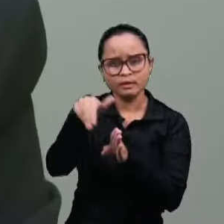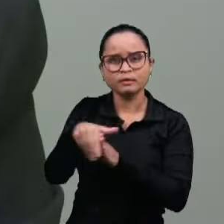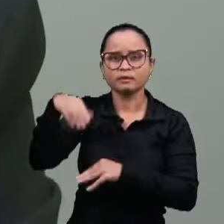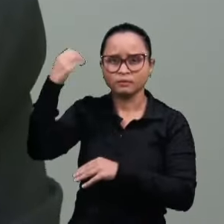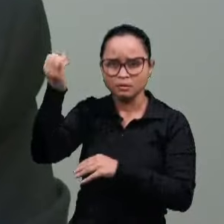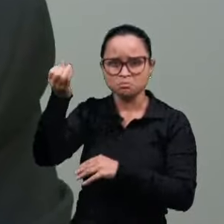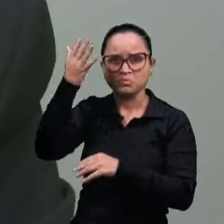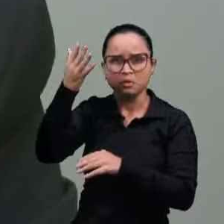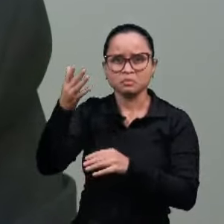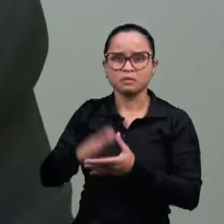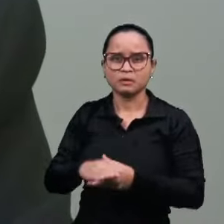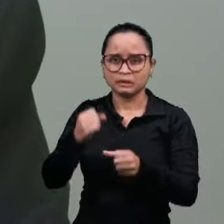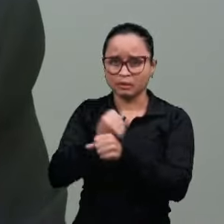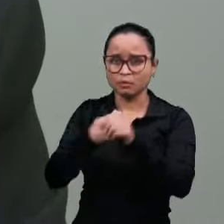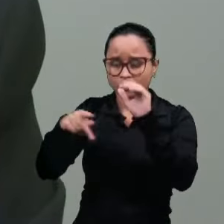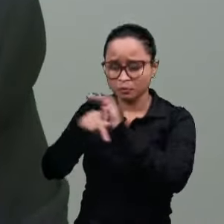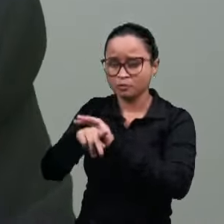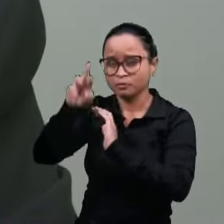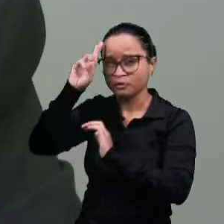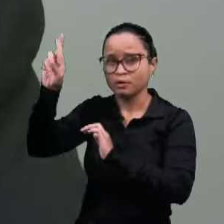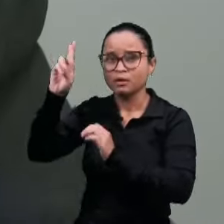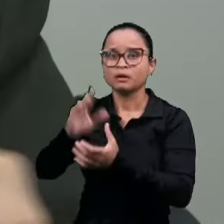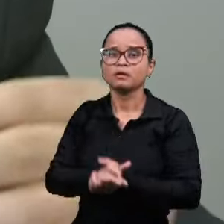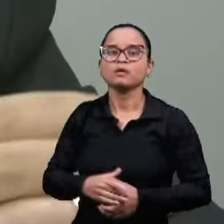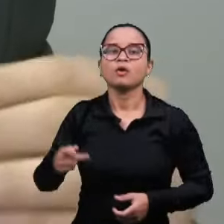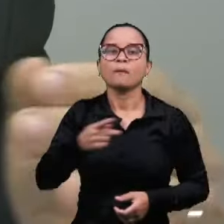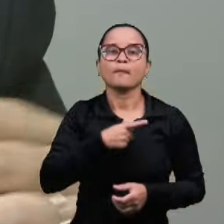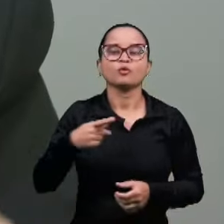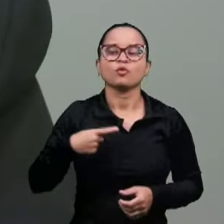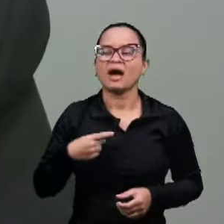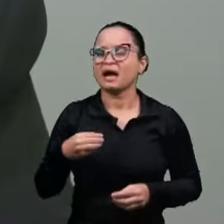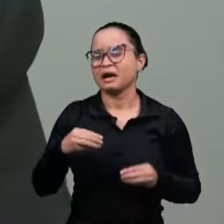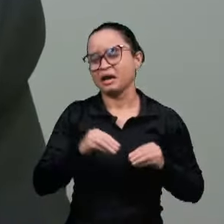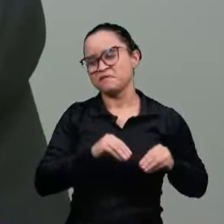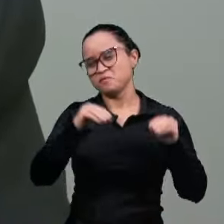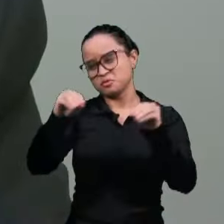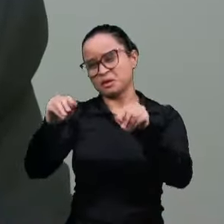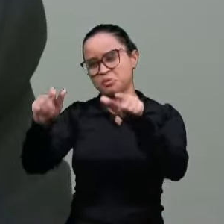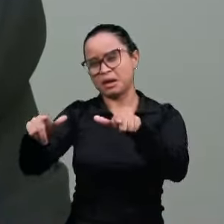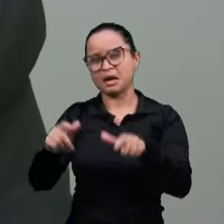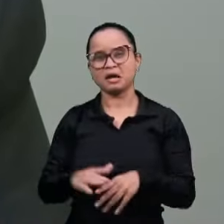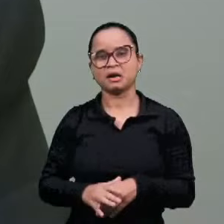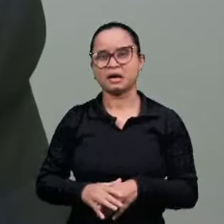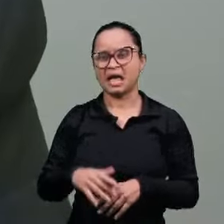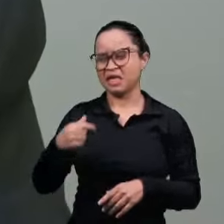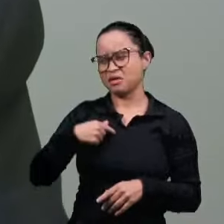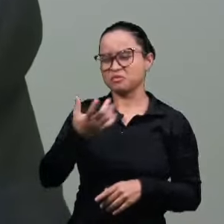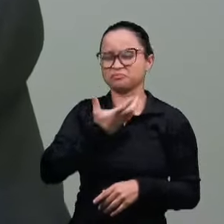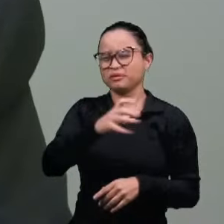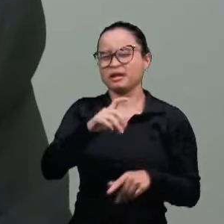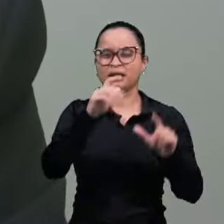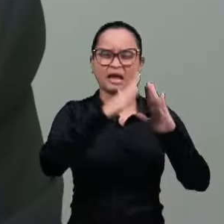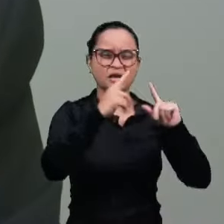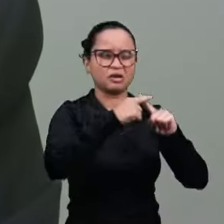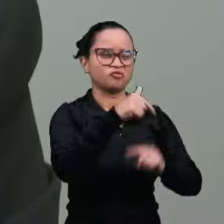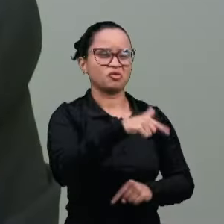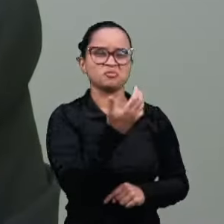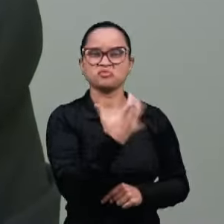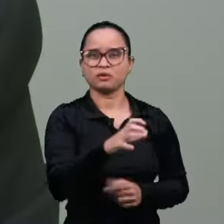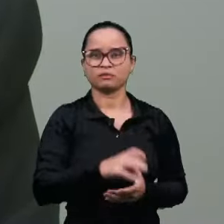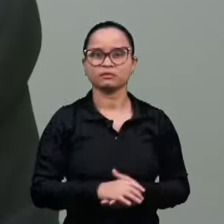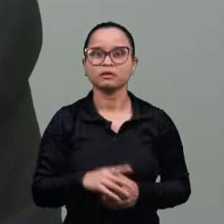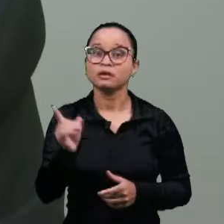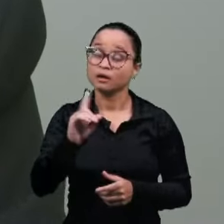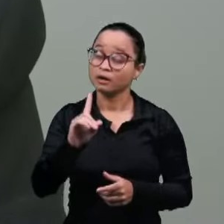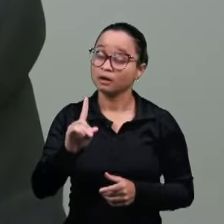assim, na obra do Senhor, do Espírito, né? O pastor, eu vou mudar para tal lugar, eu preciso, ou eu não quero ficar mais nessa igreja, não. Tem uma